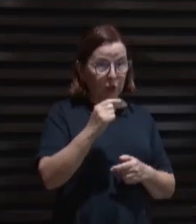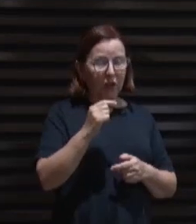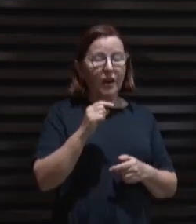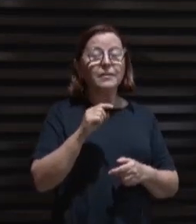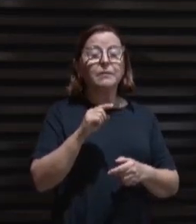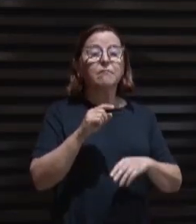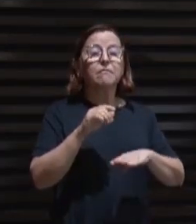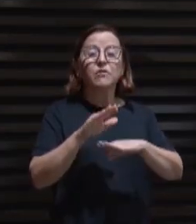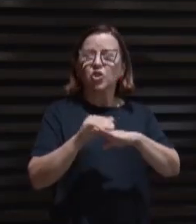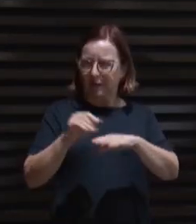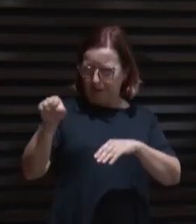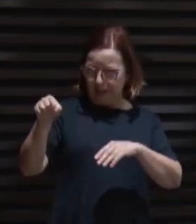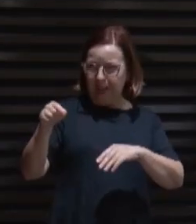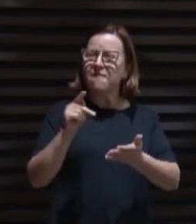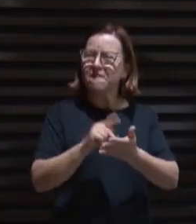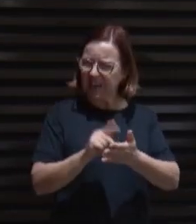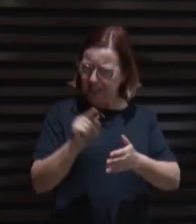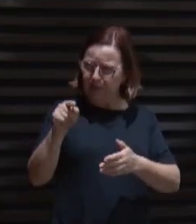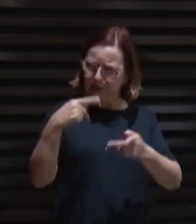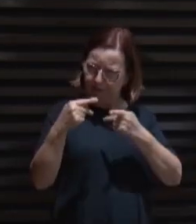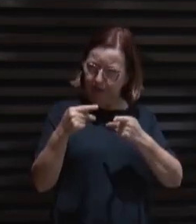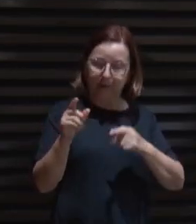E quando achar, não é para